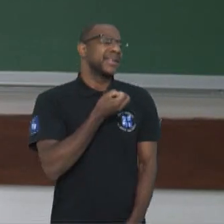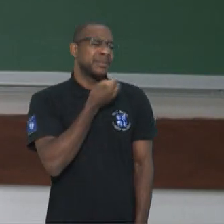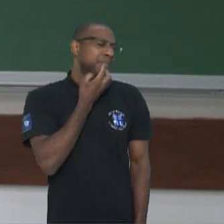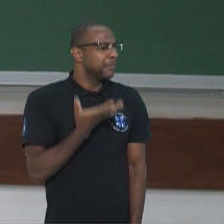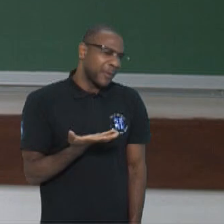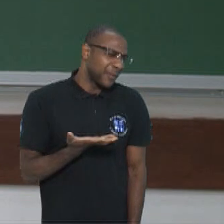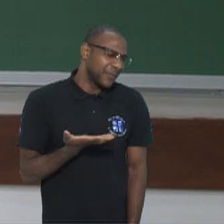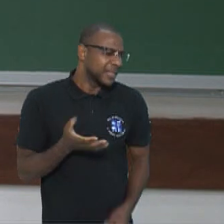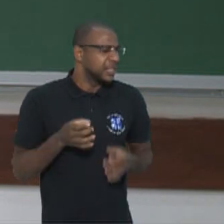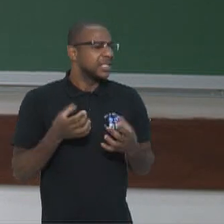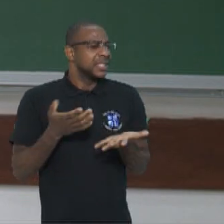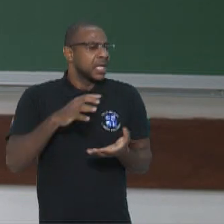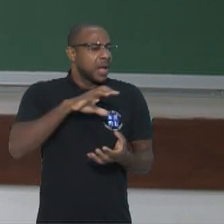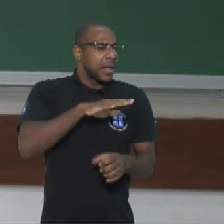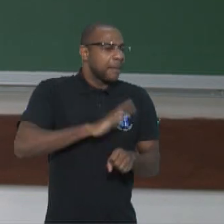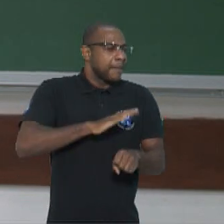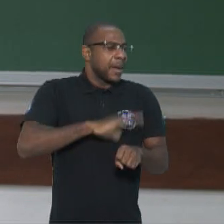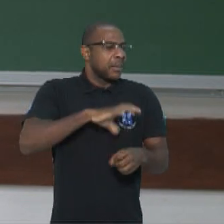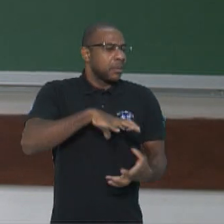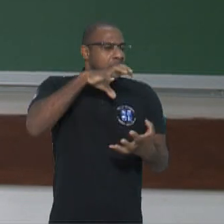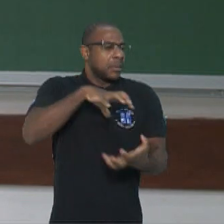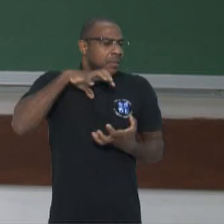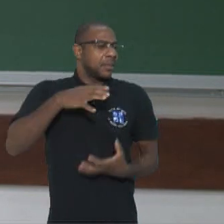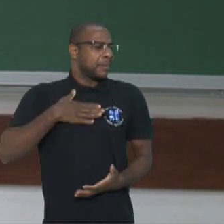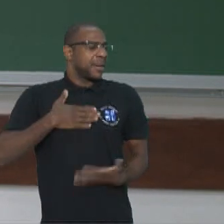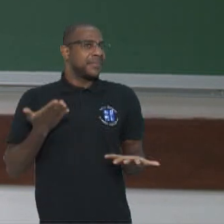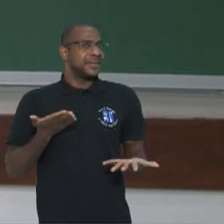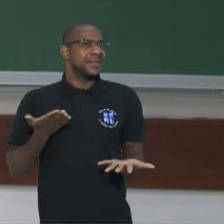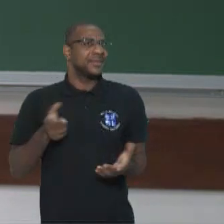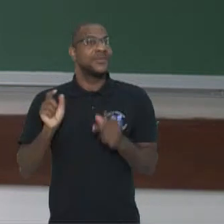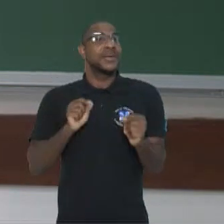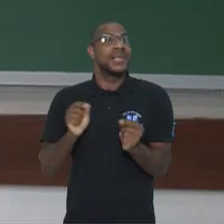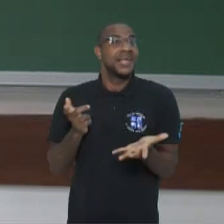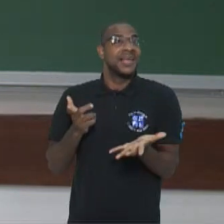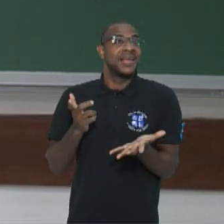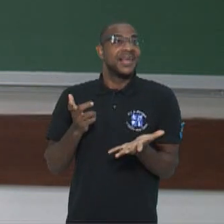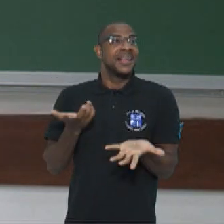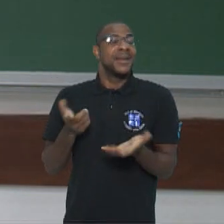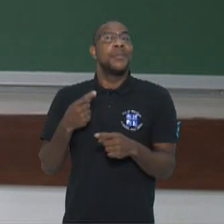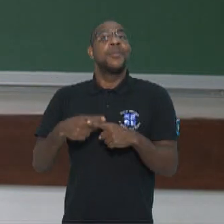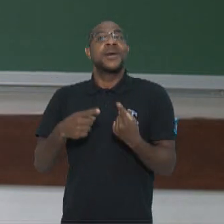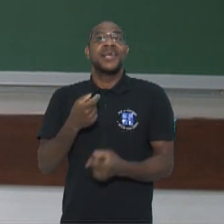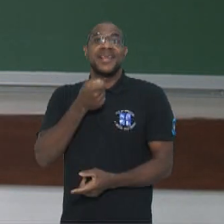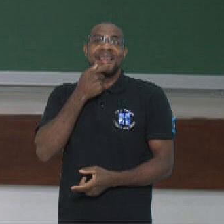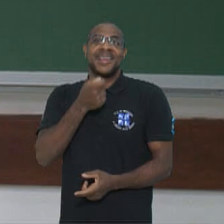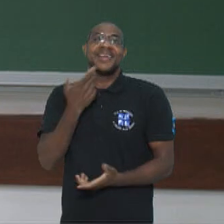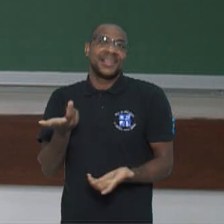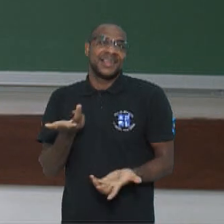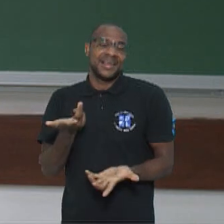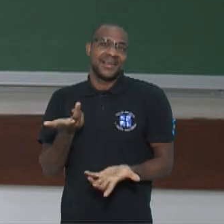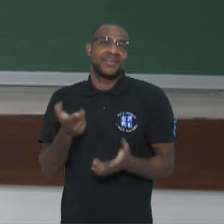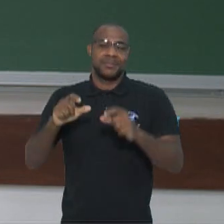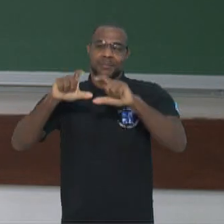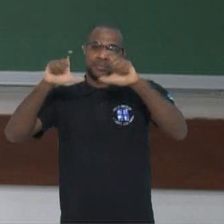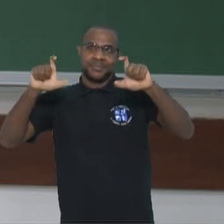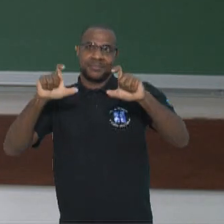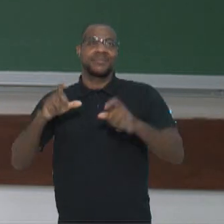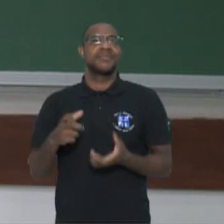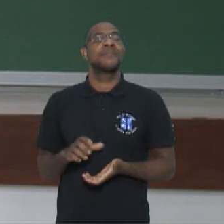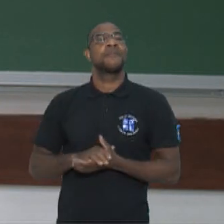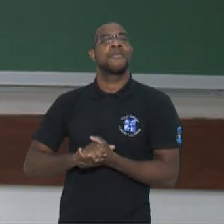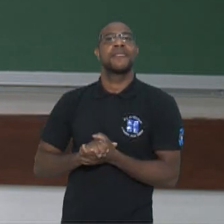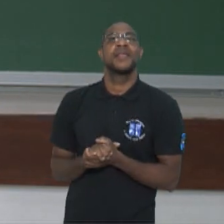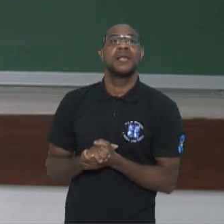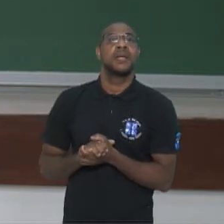para mim, né? Então essa é a quebra de expectativa, por isso que ficou engraçadinha a tira, nesse sentido,